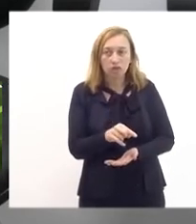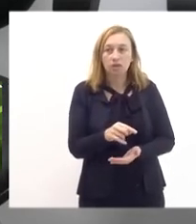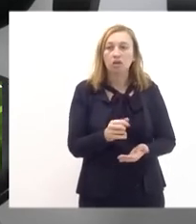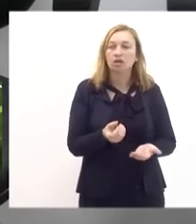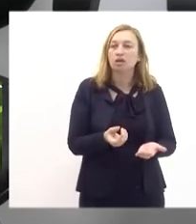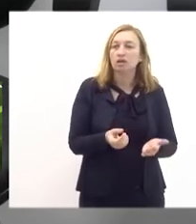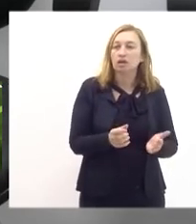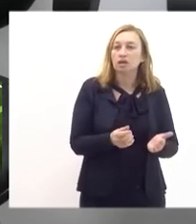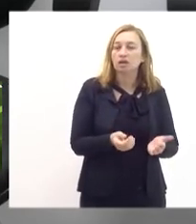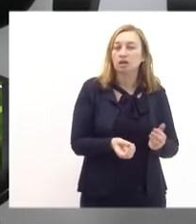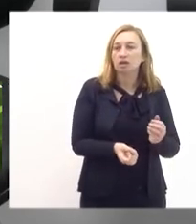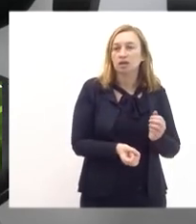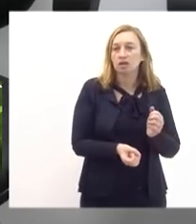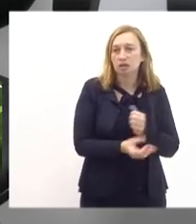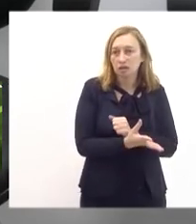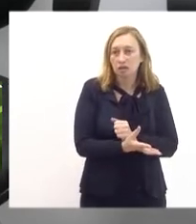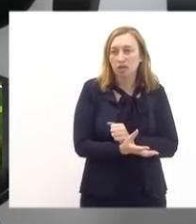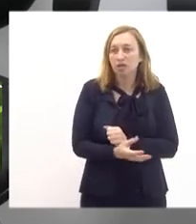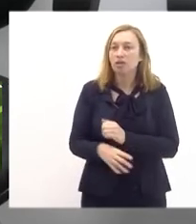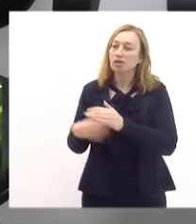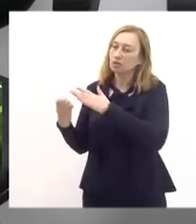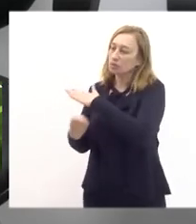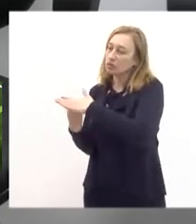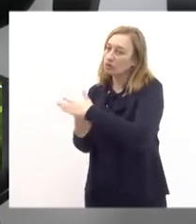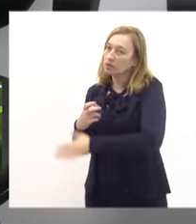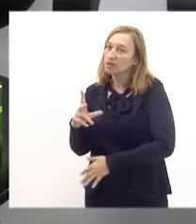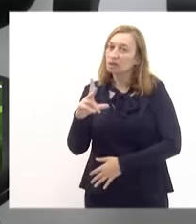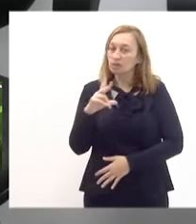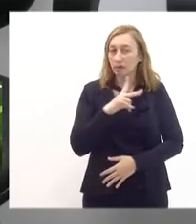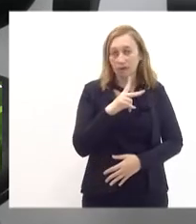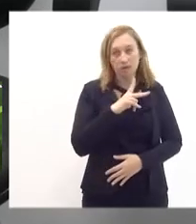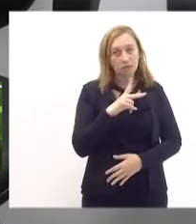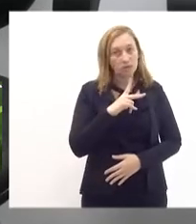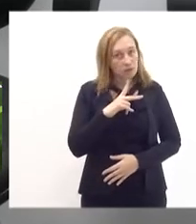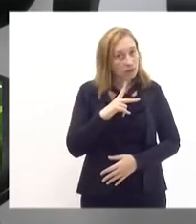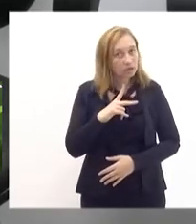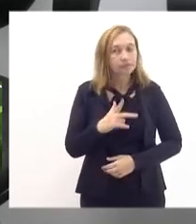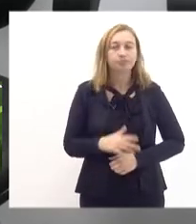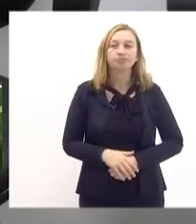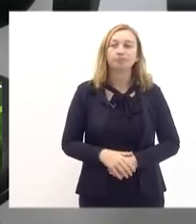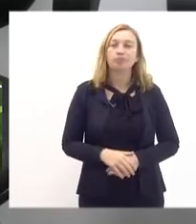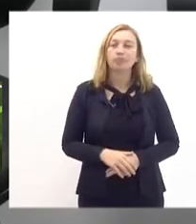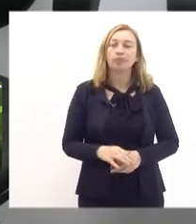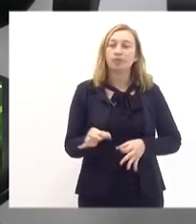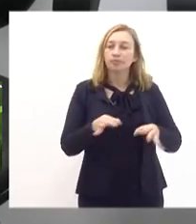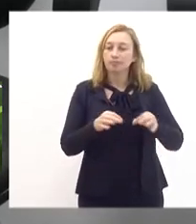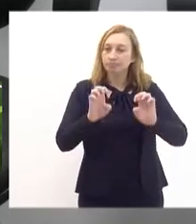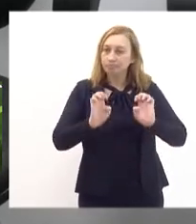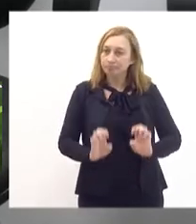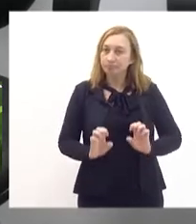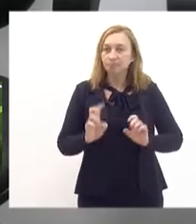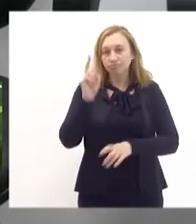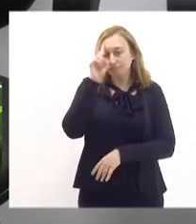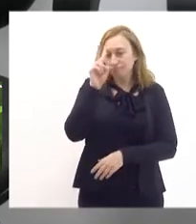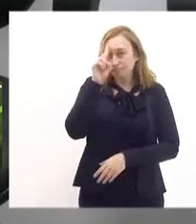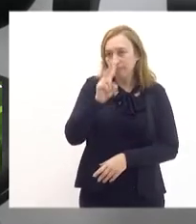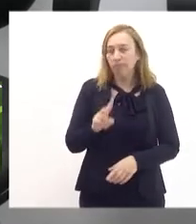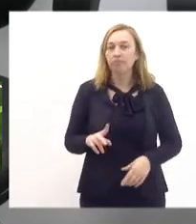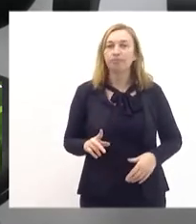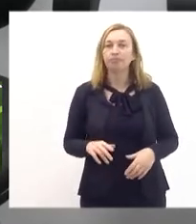né, privadas. Esse é o conceito originário do programa de integridade. E a gente lembra, então,